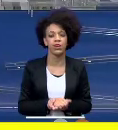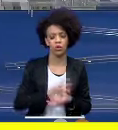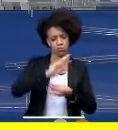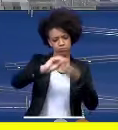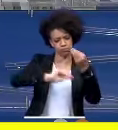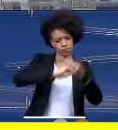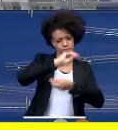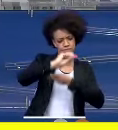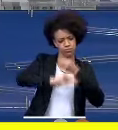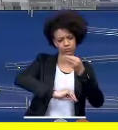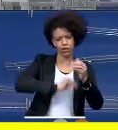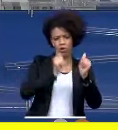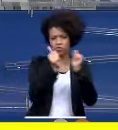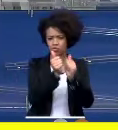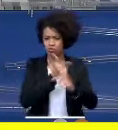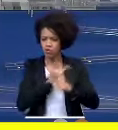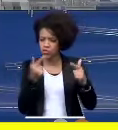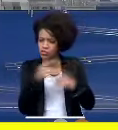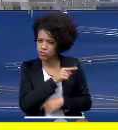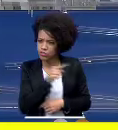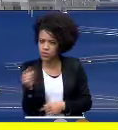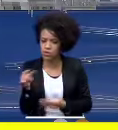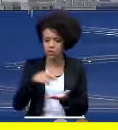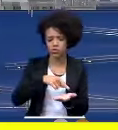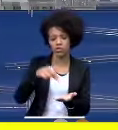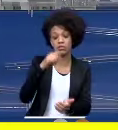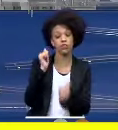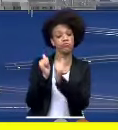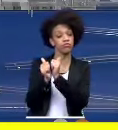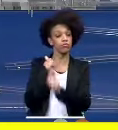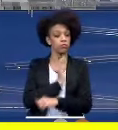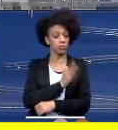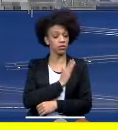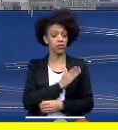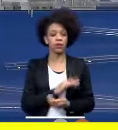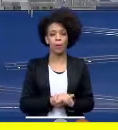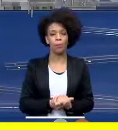Globo girando, sua sorte girando, sorteio da Time Mania.